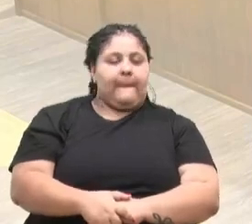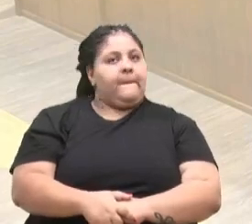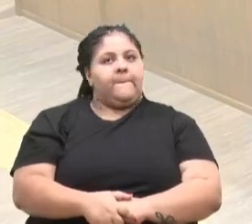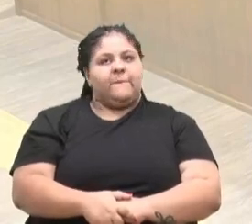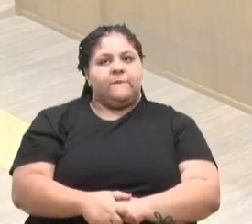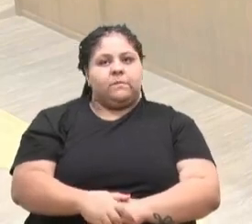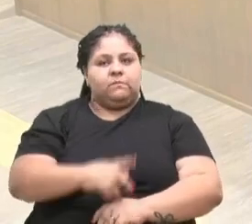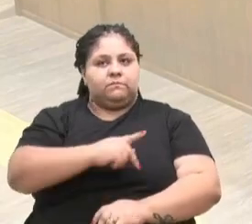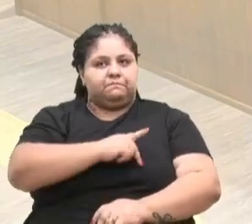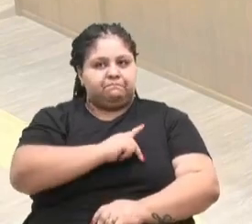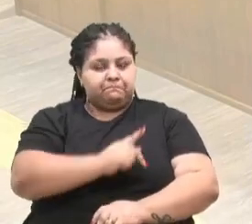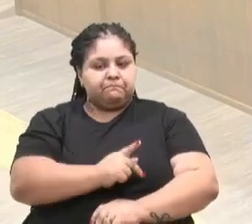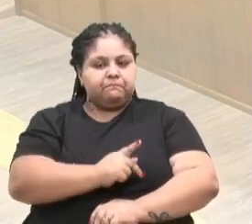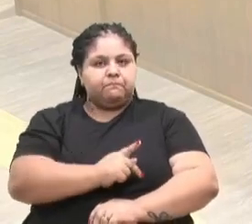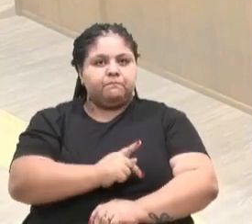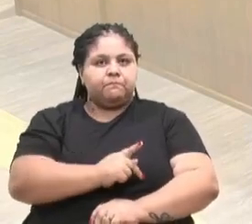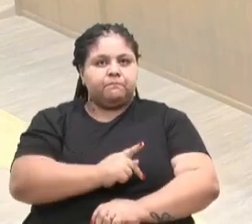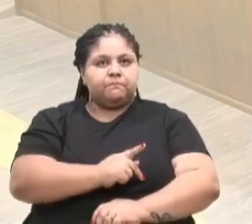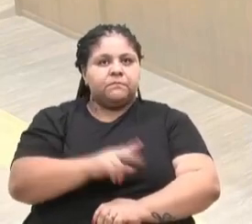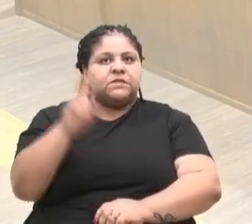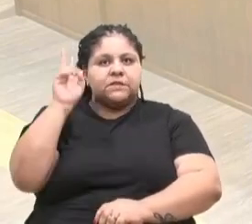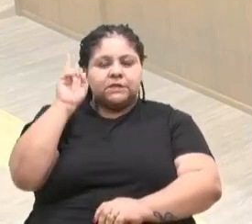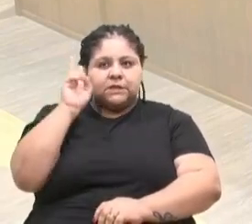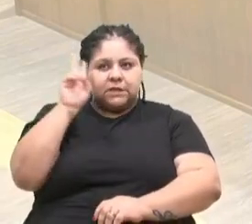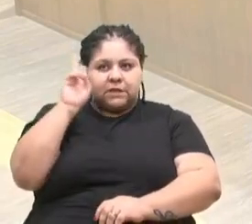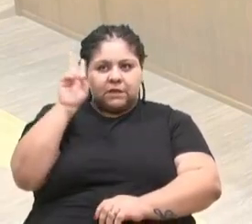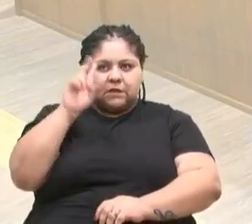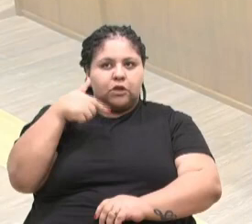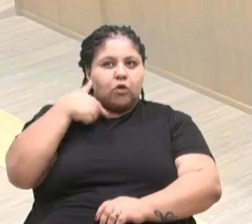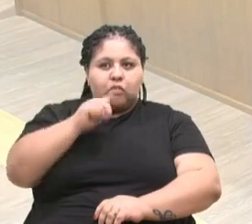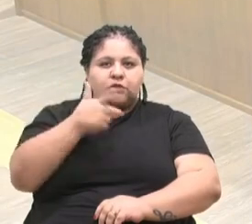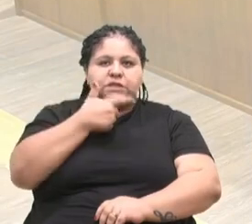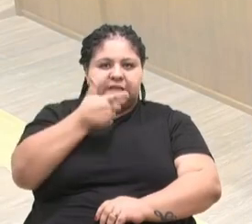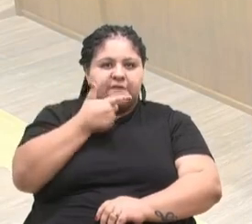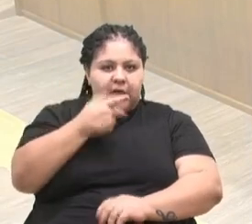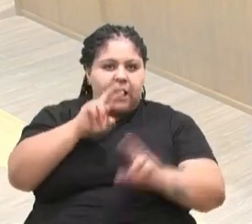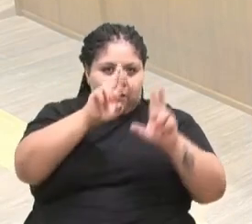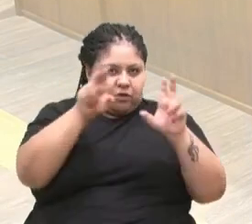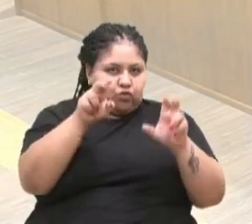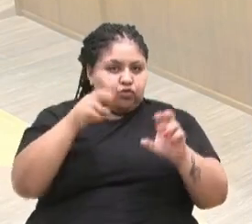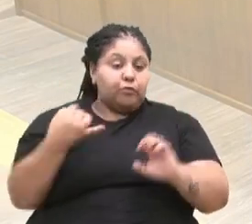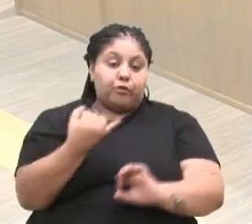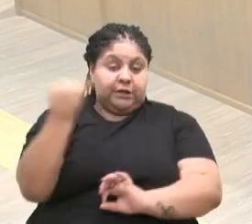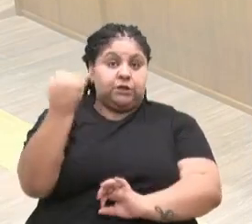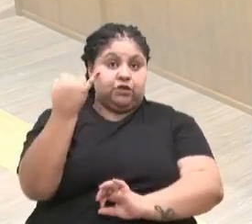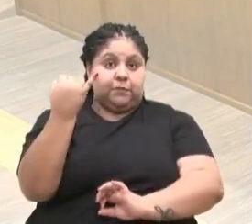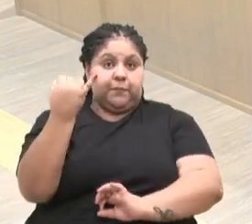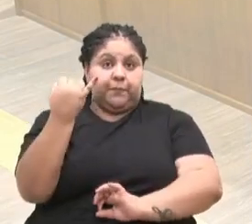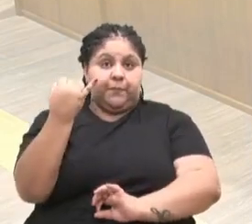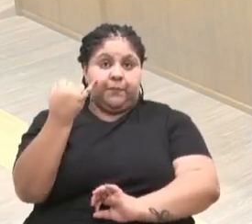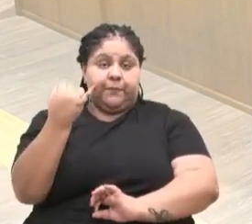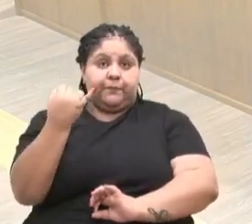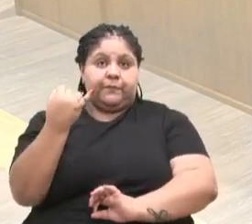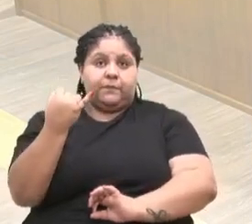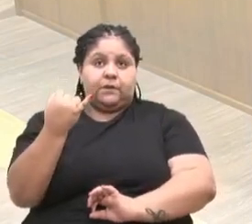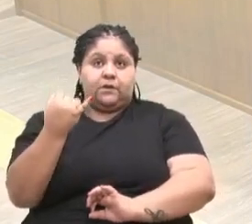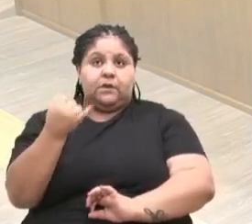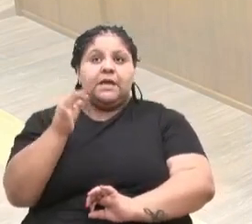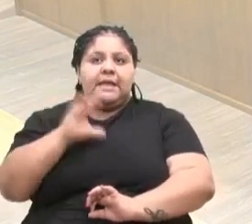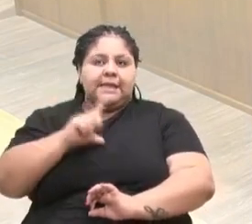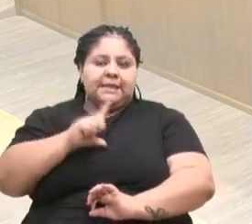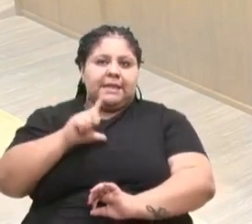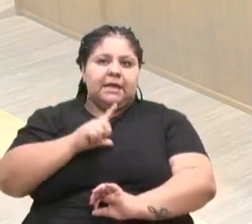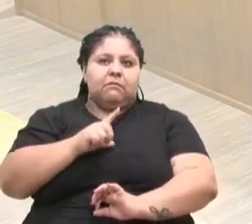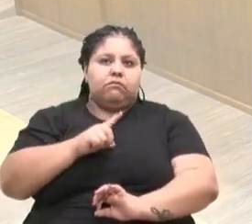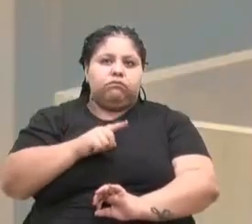Senhor presidente, no meu grande expediente eu não consegui falar sobre uma questão muito importante. Eu tenho certeza que vários vereadores